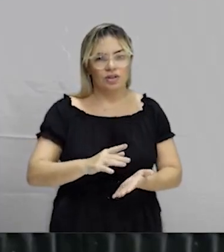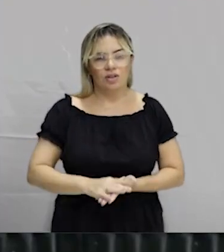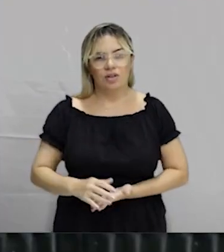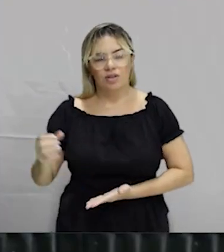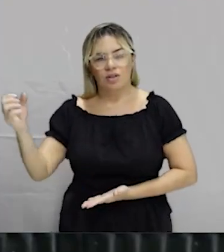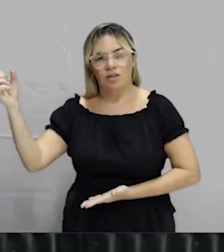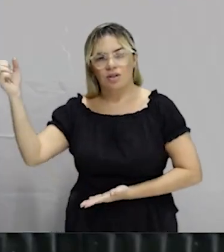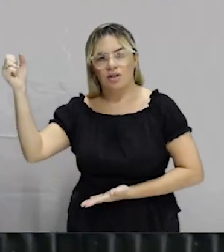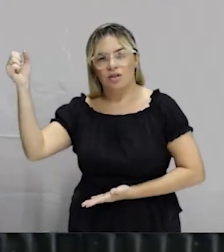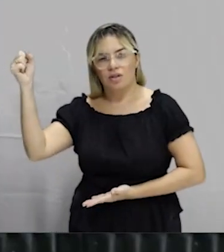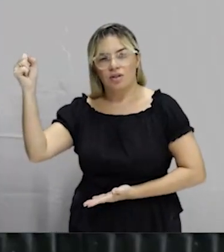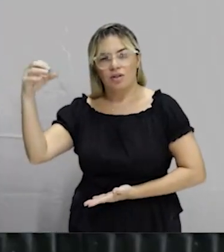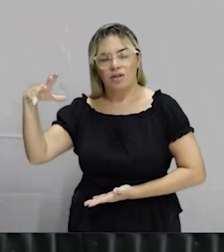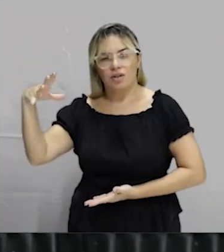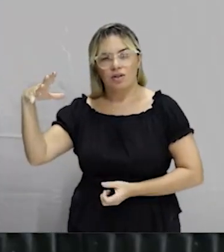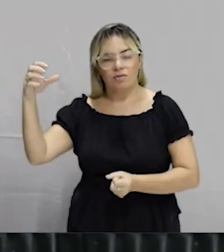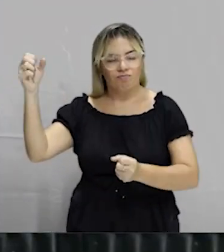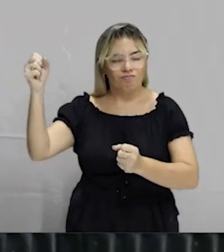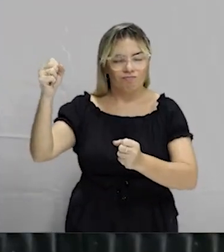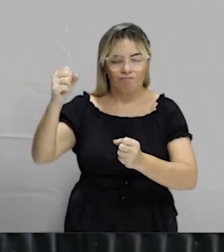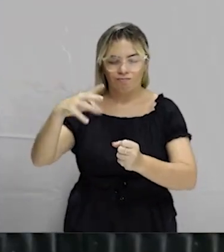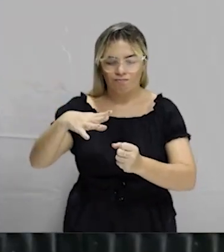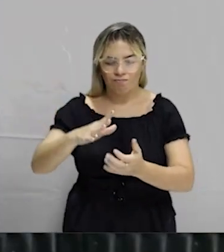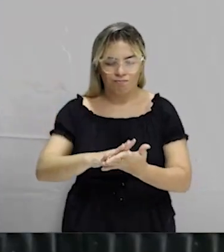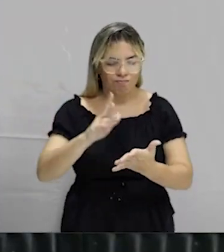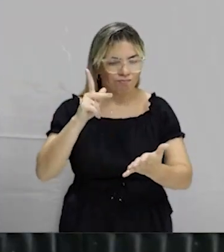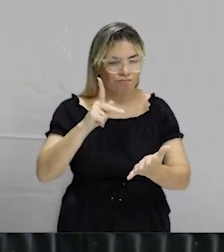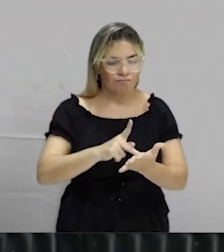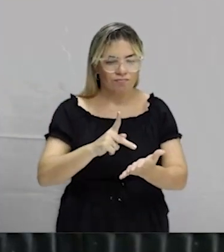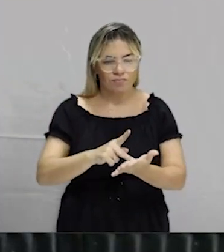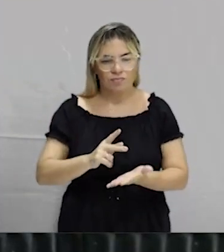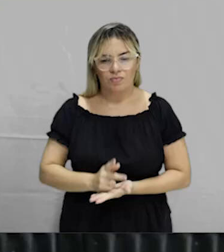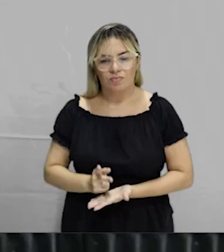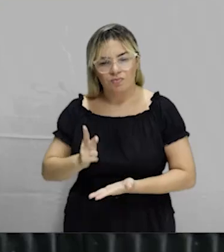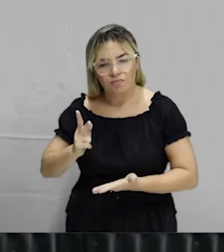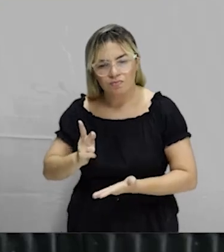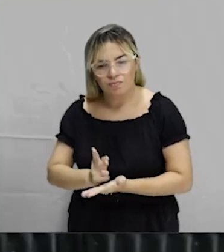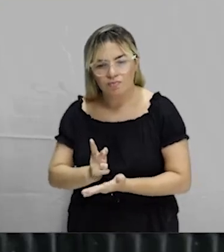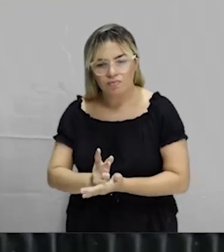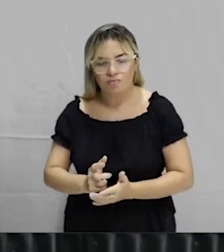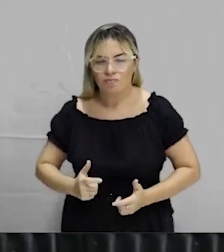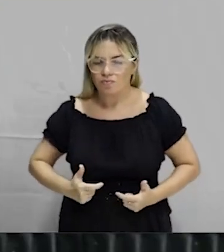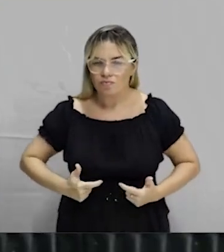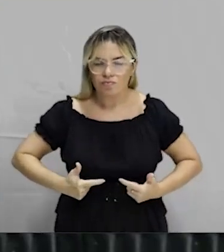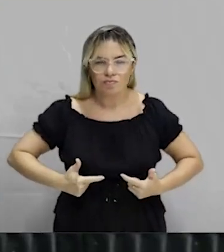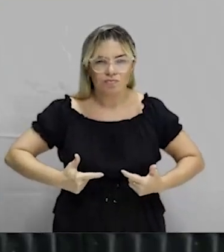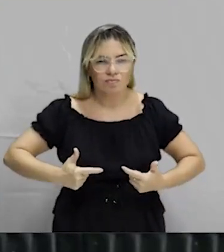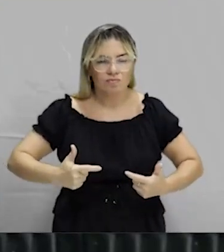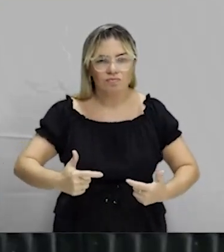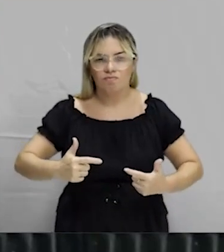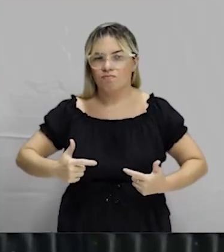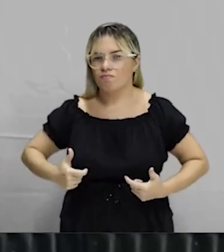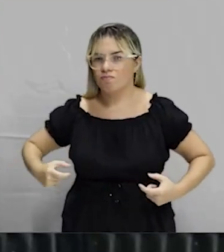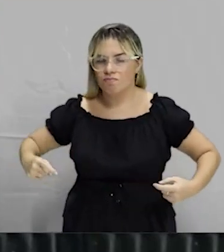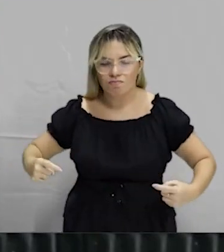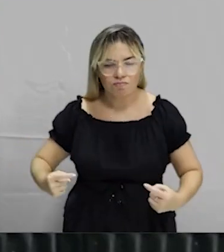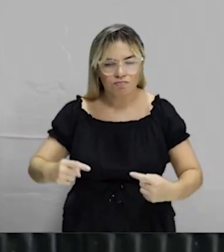verdade. E ele estava constantemente em conflito. Esse Deus da luz, da